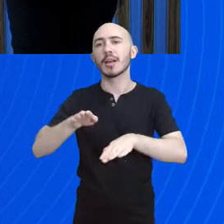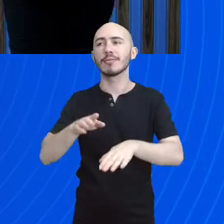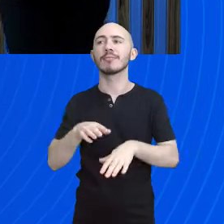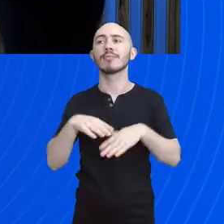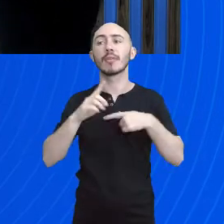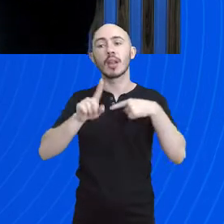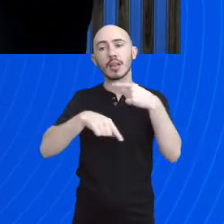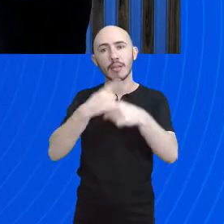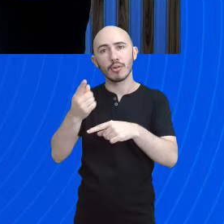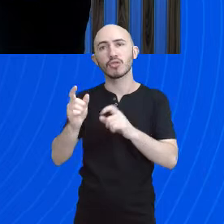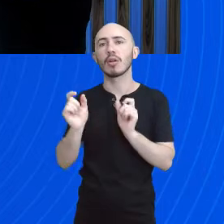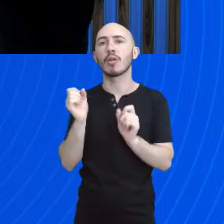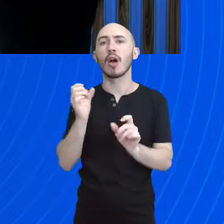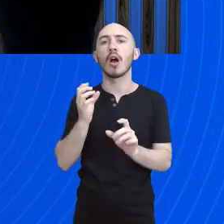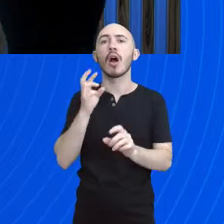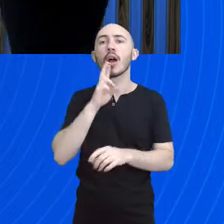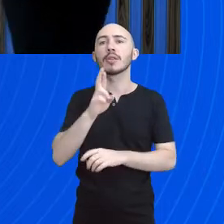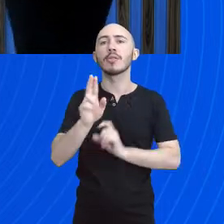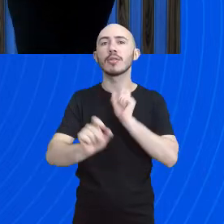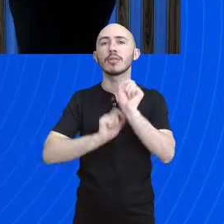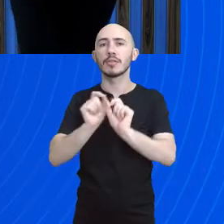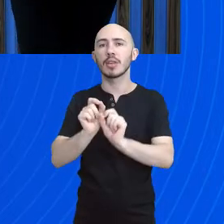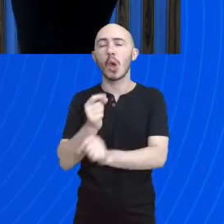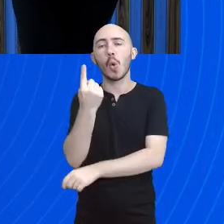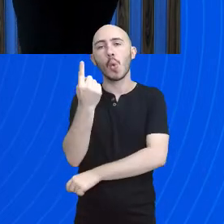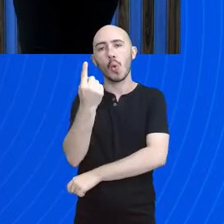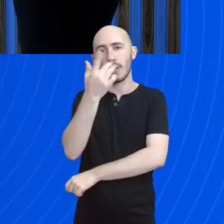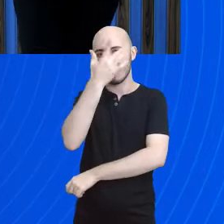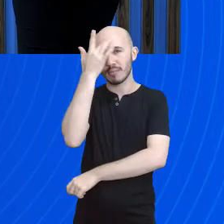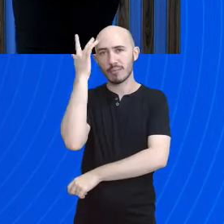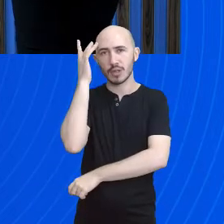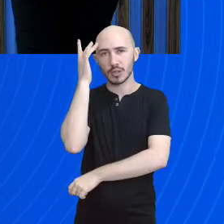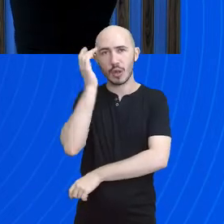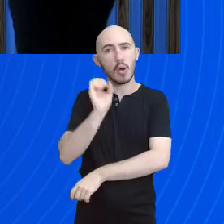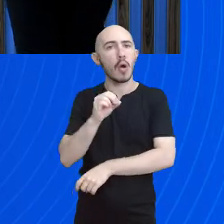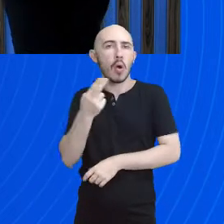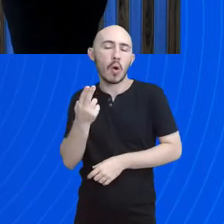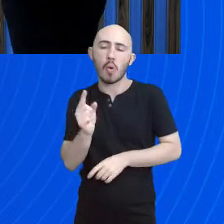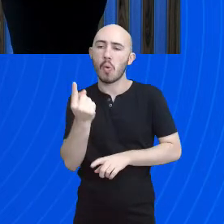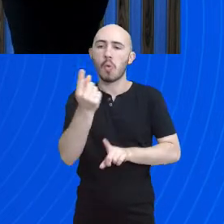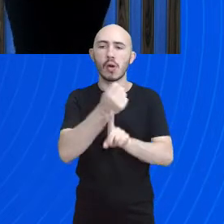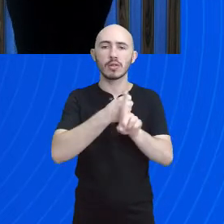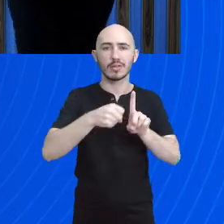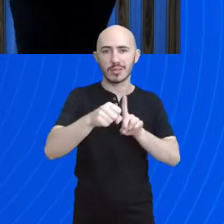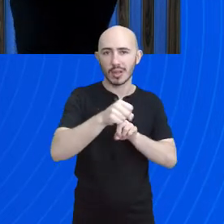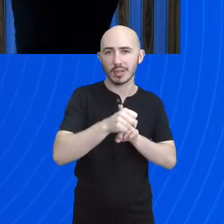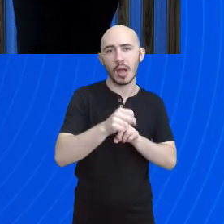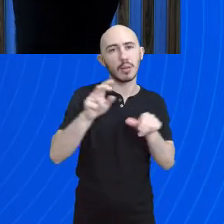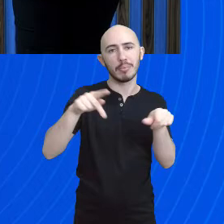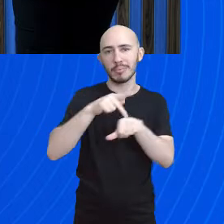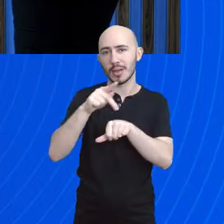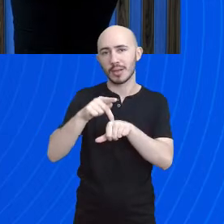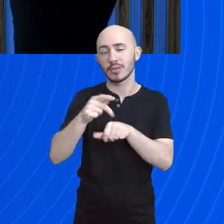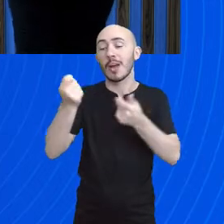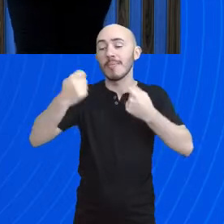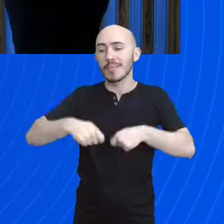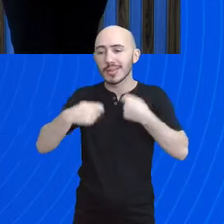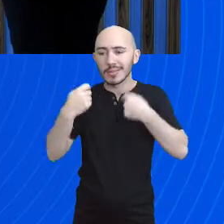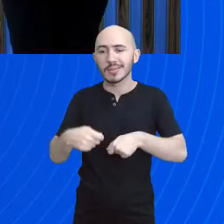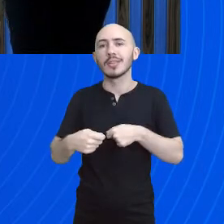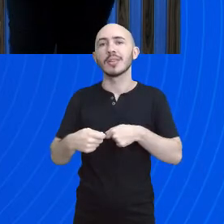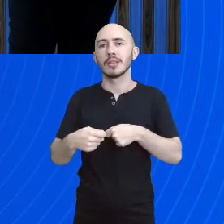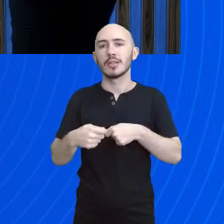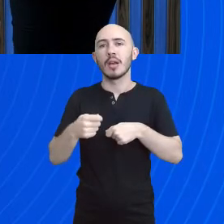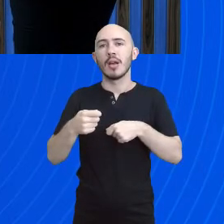poder determinar o quanto que um indivíduo ou que uma sociedade, um país, necessita,